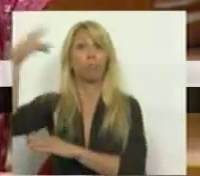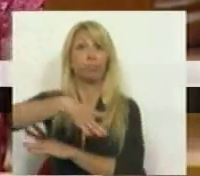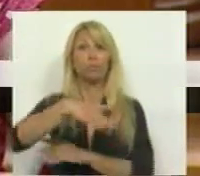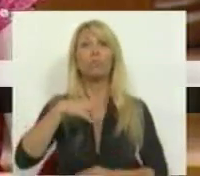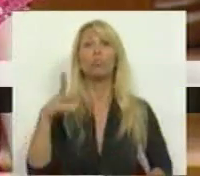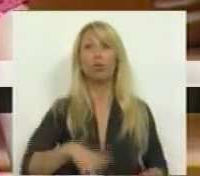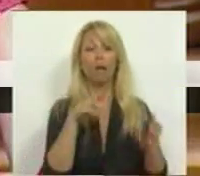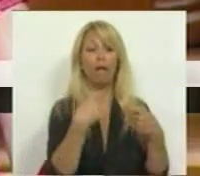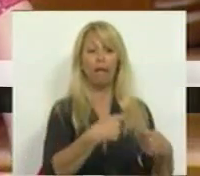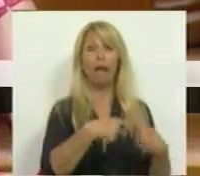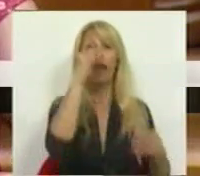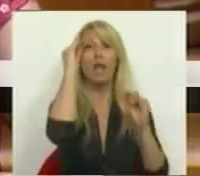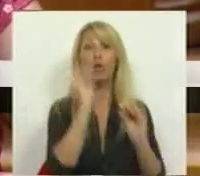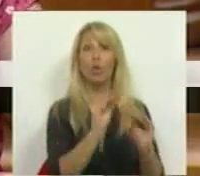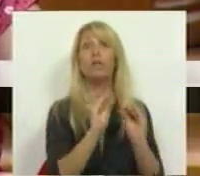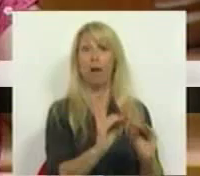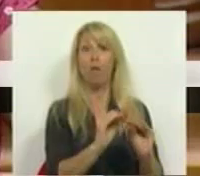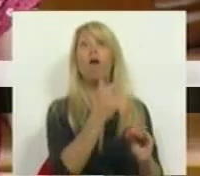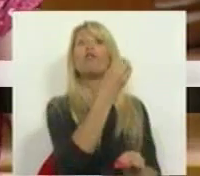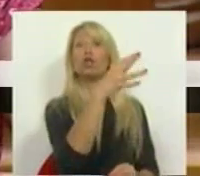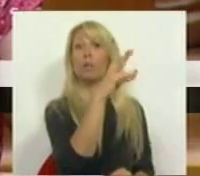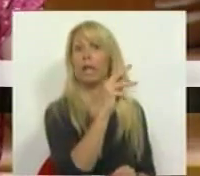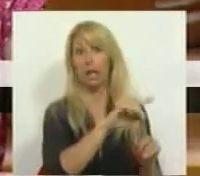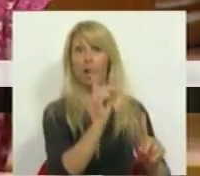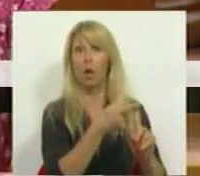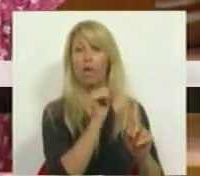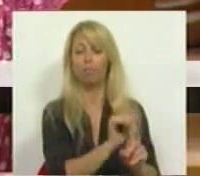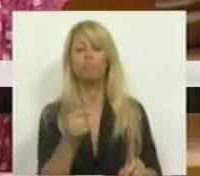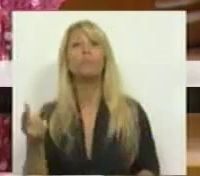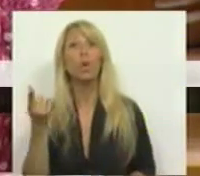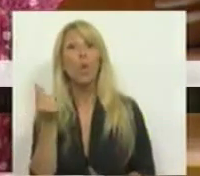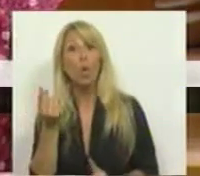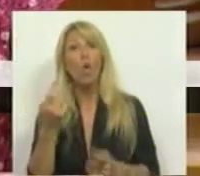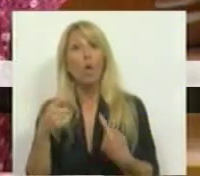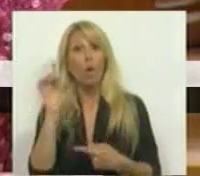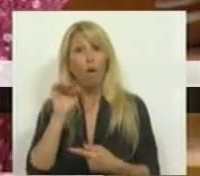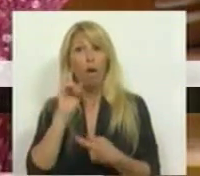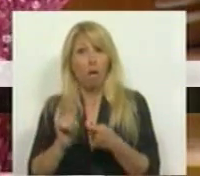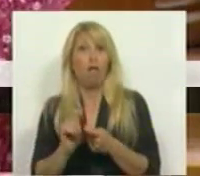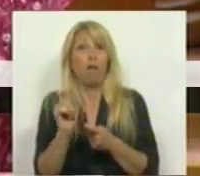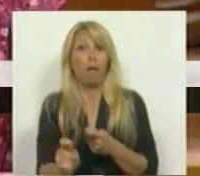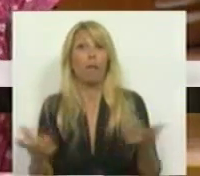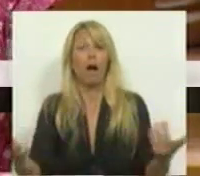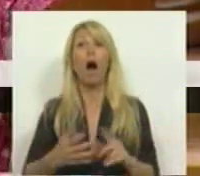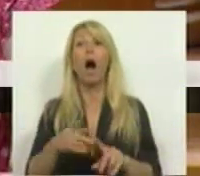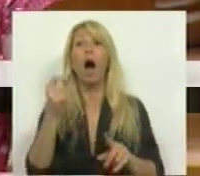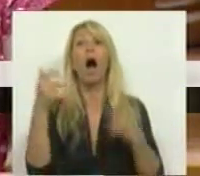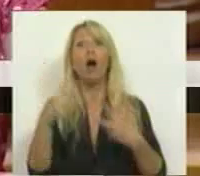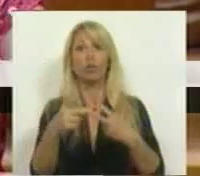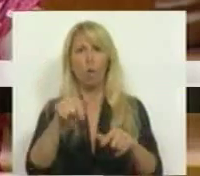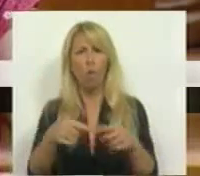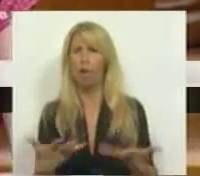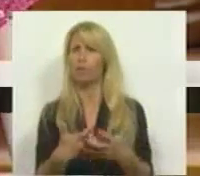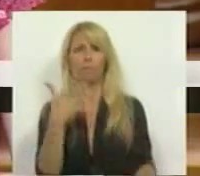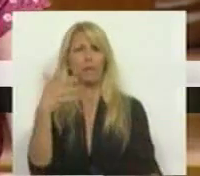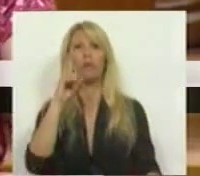de 2013. Os custos da austeridade são hoje evidências, senhoras deputadas e senhores deputados. Não